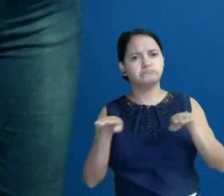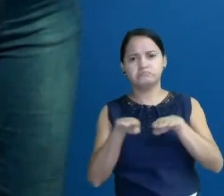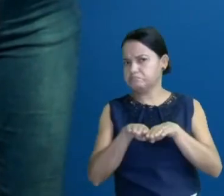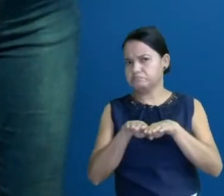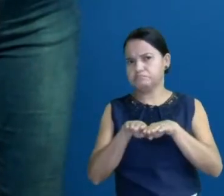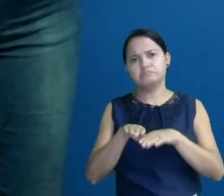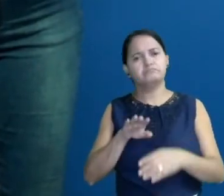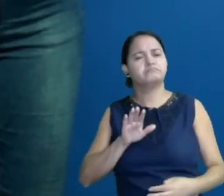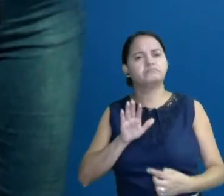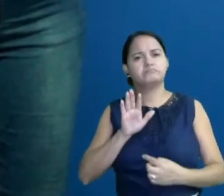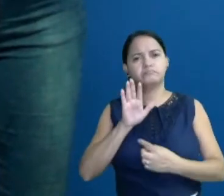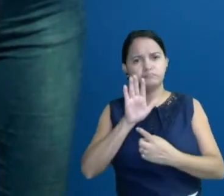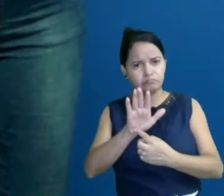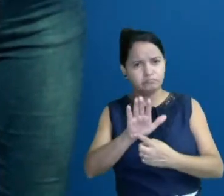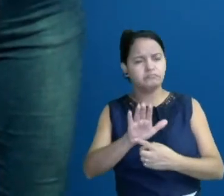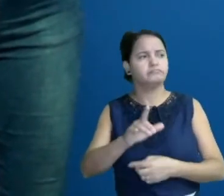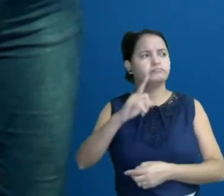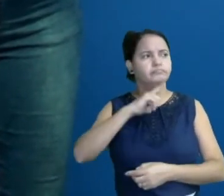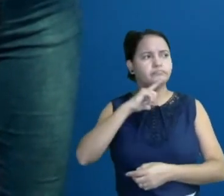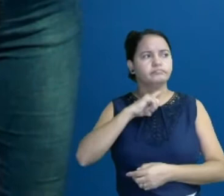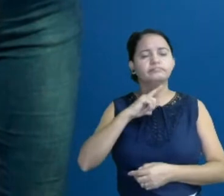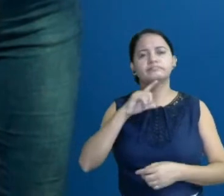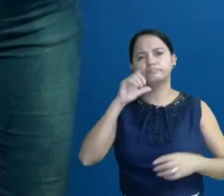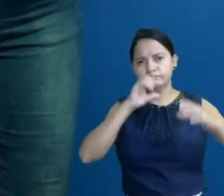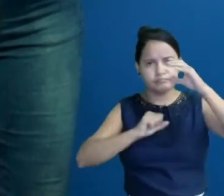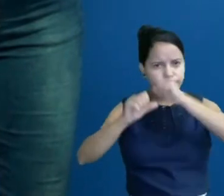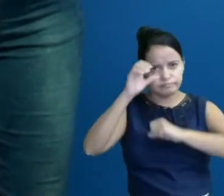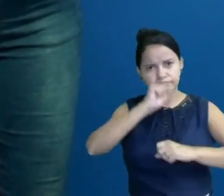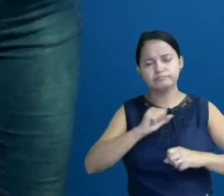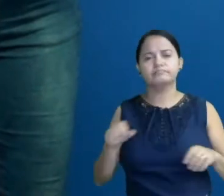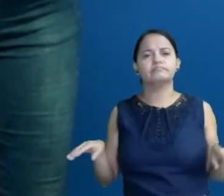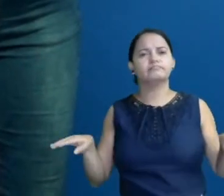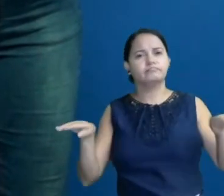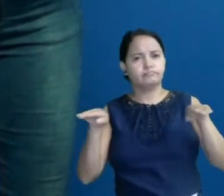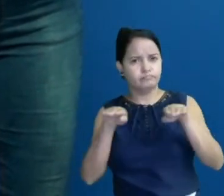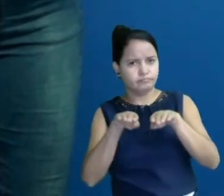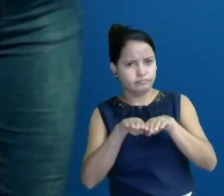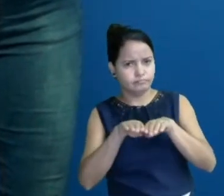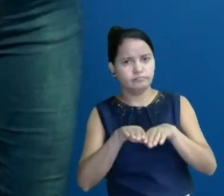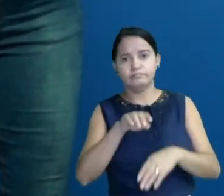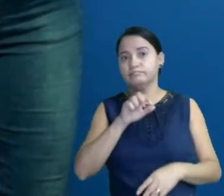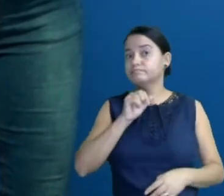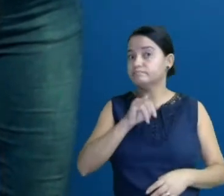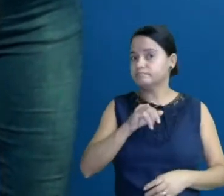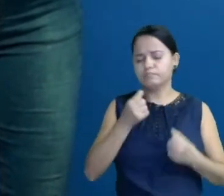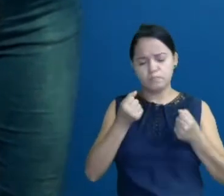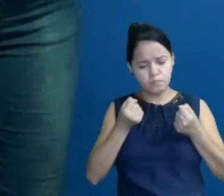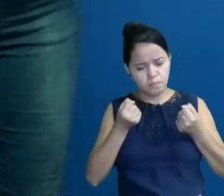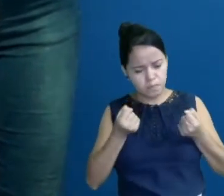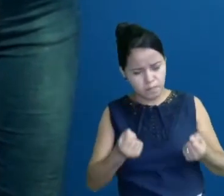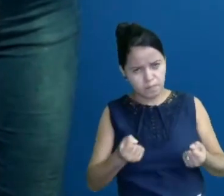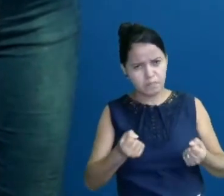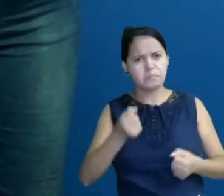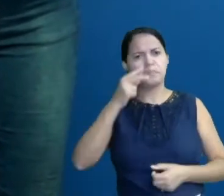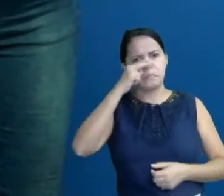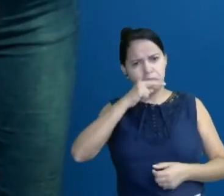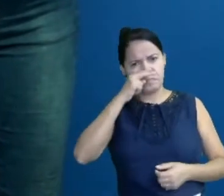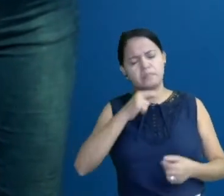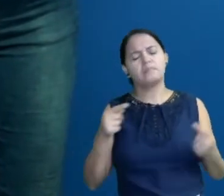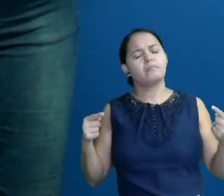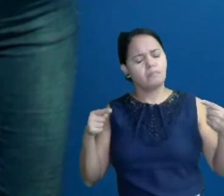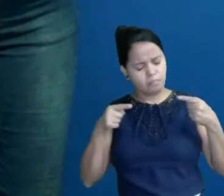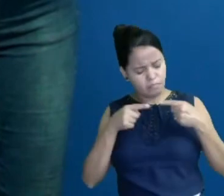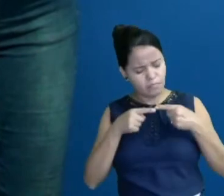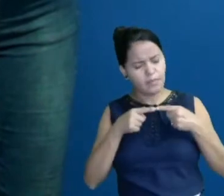que a gente precisa ter é esse olhar de igualdade se o peso é o mesmo então vai ter um